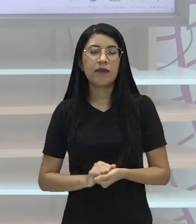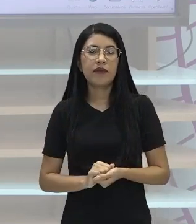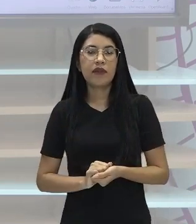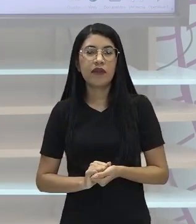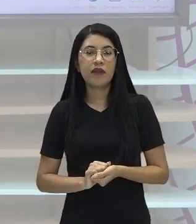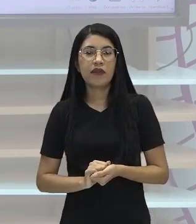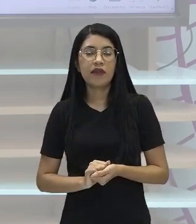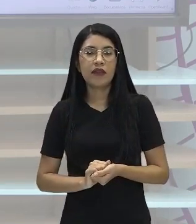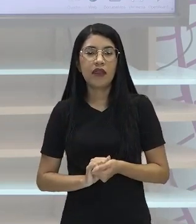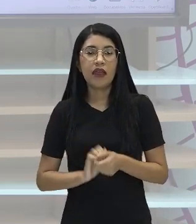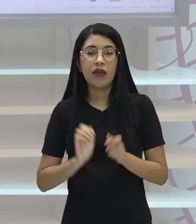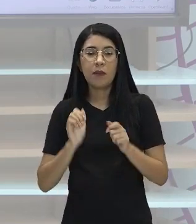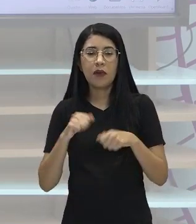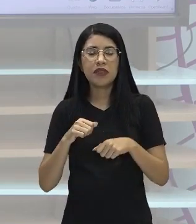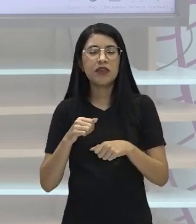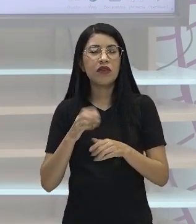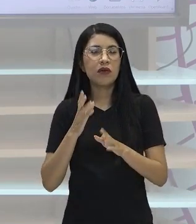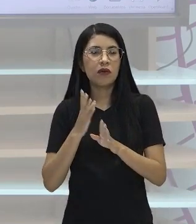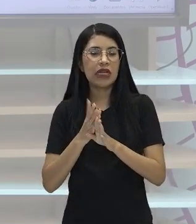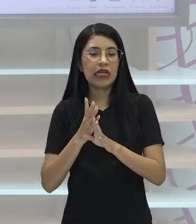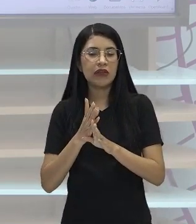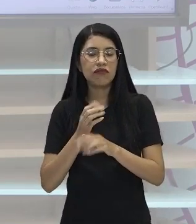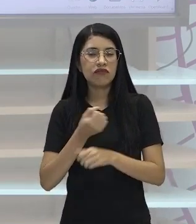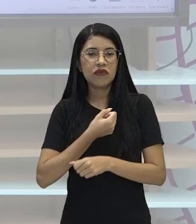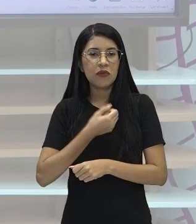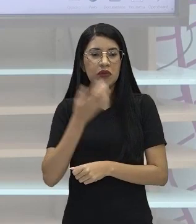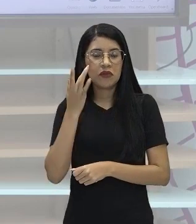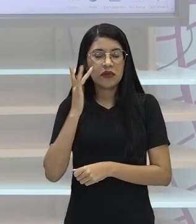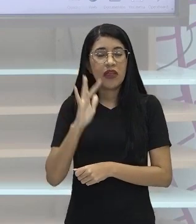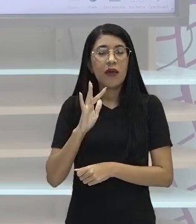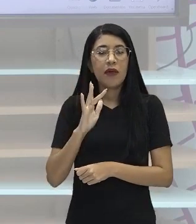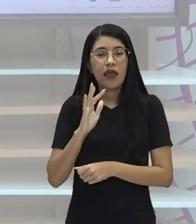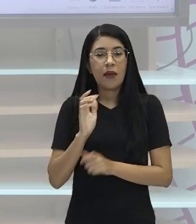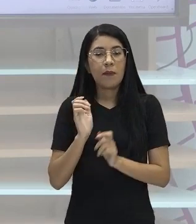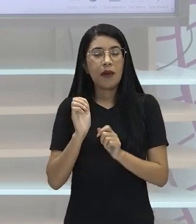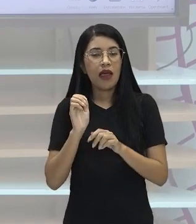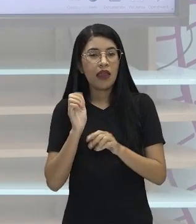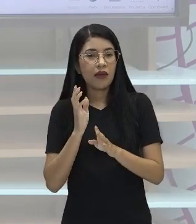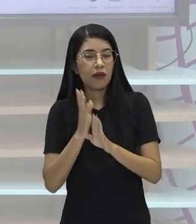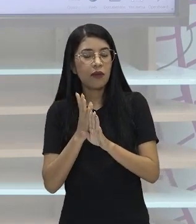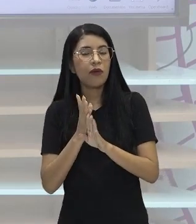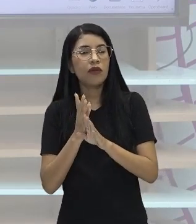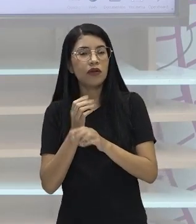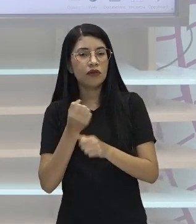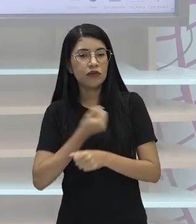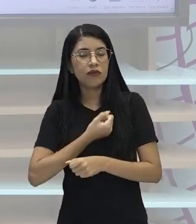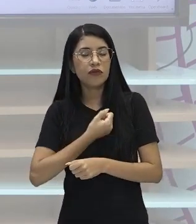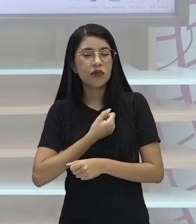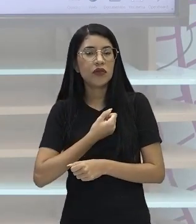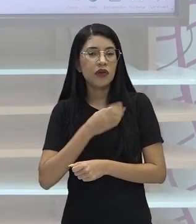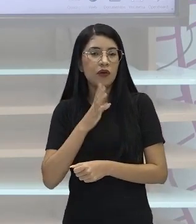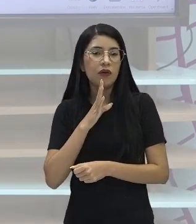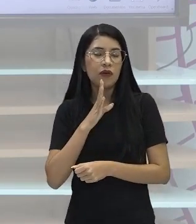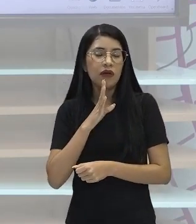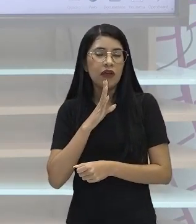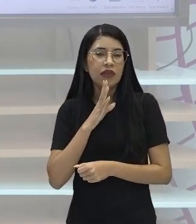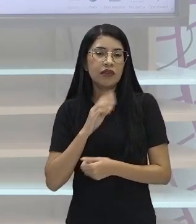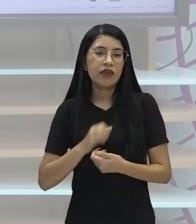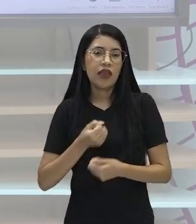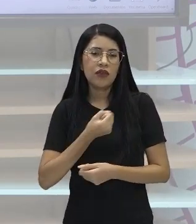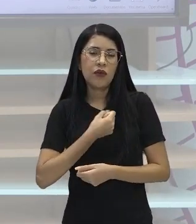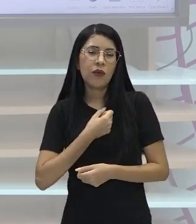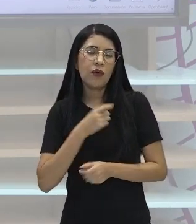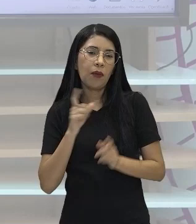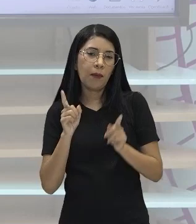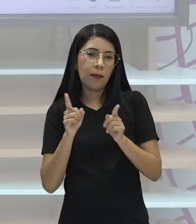aquele número que você desconhecia te leve para números que você conheça, que são o caso de números mais baixos, como